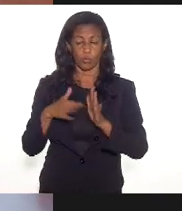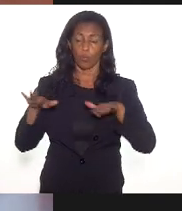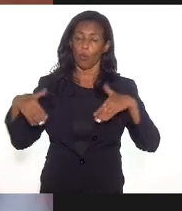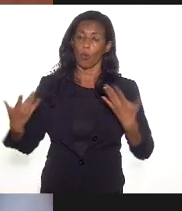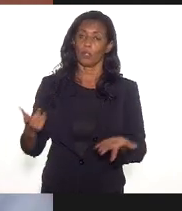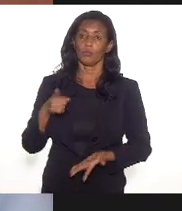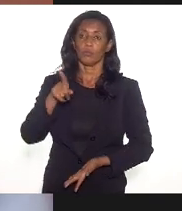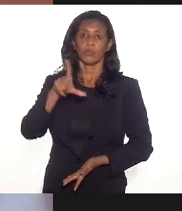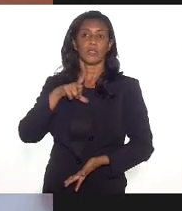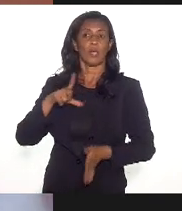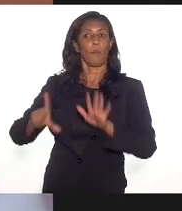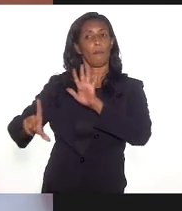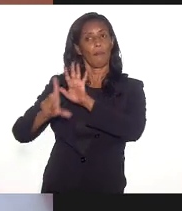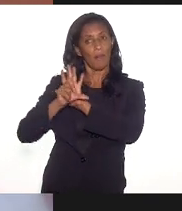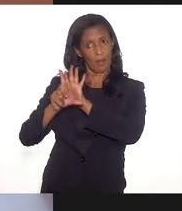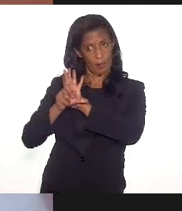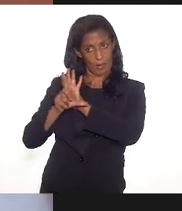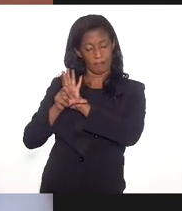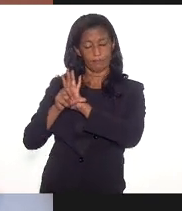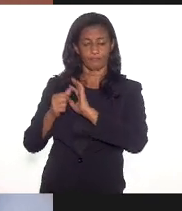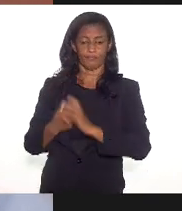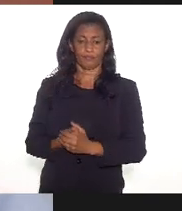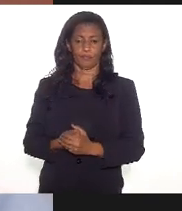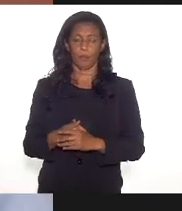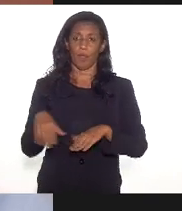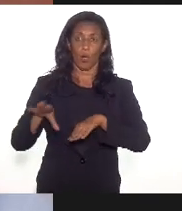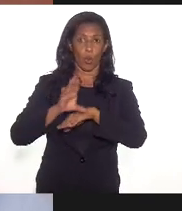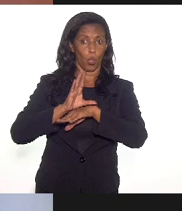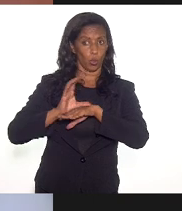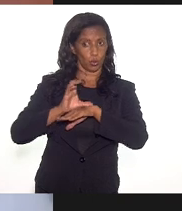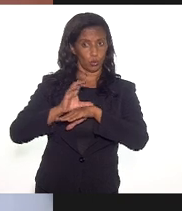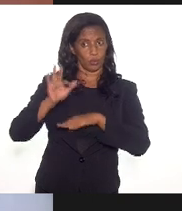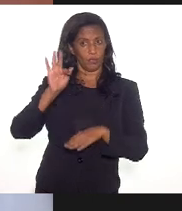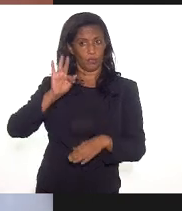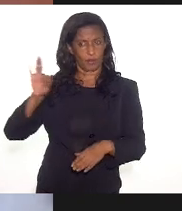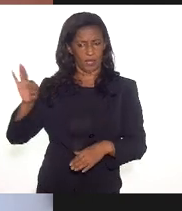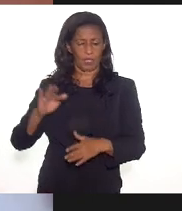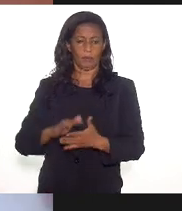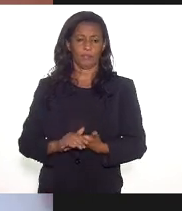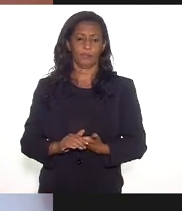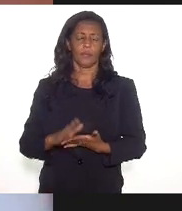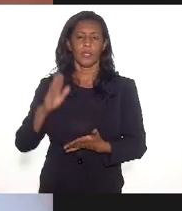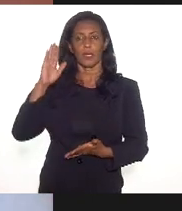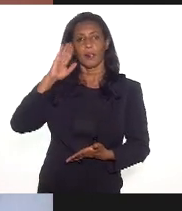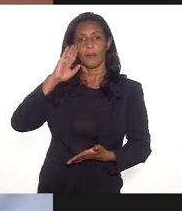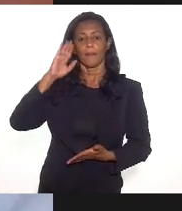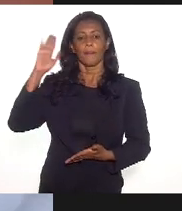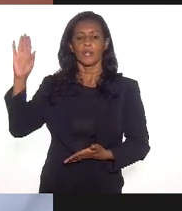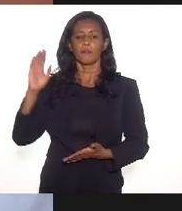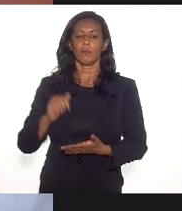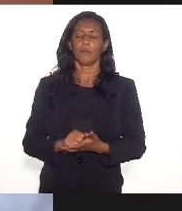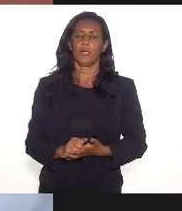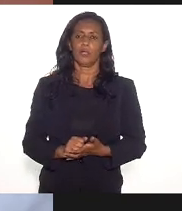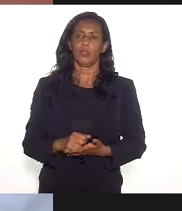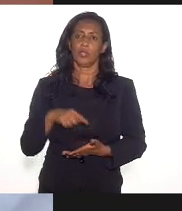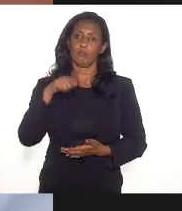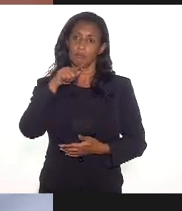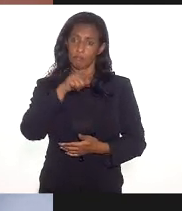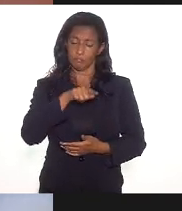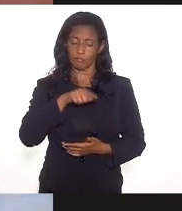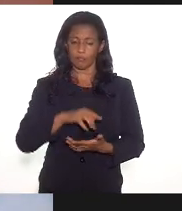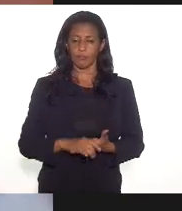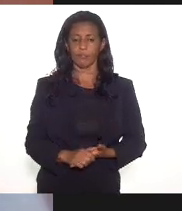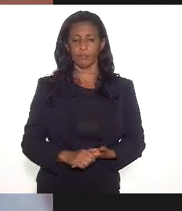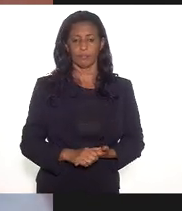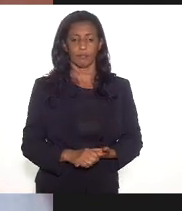tem uma lei aqui na Constituição Federal, principalmente essas que são concernentes a